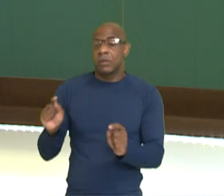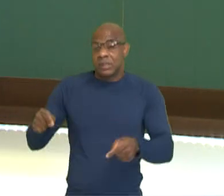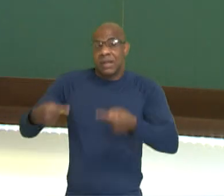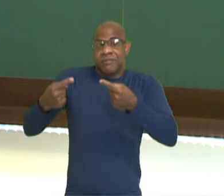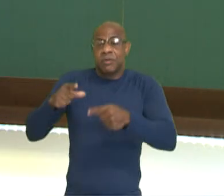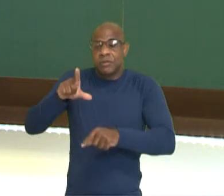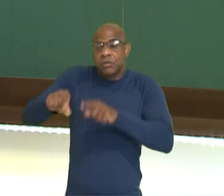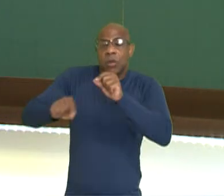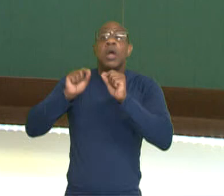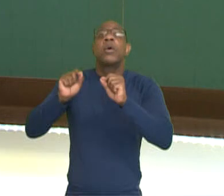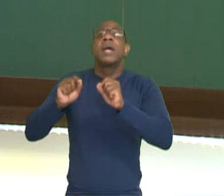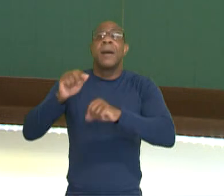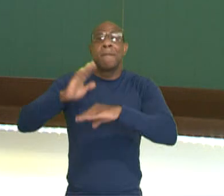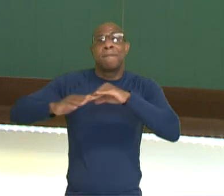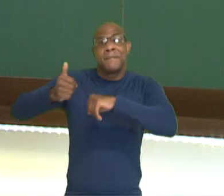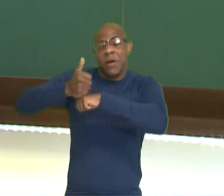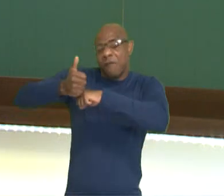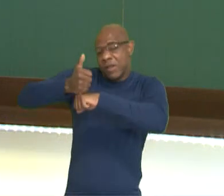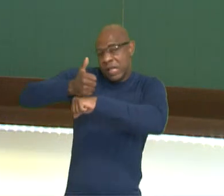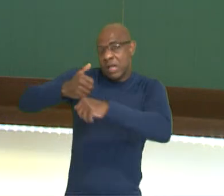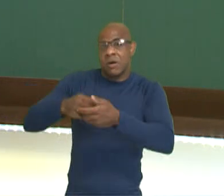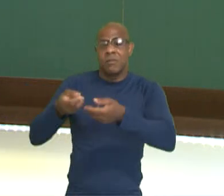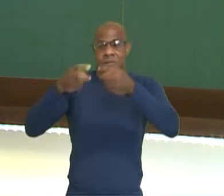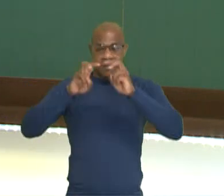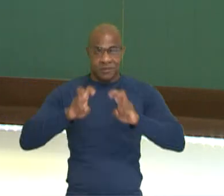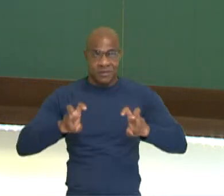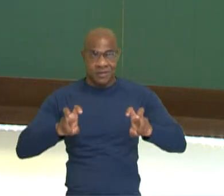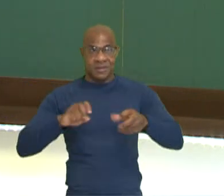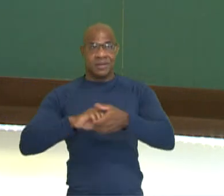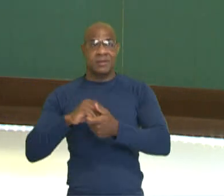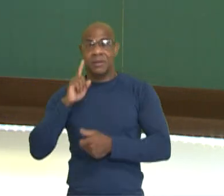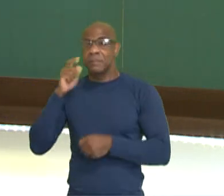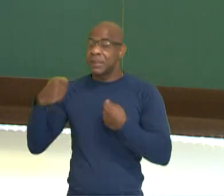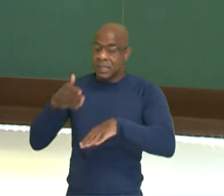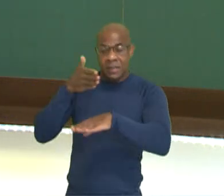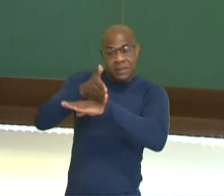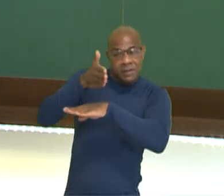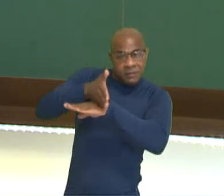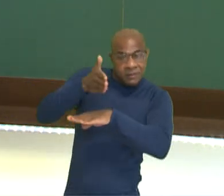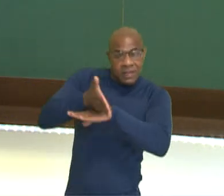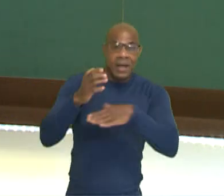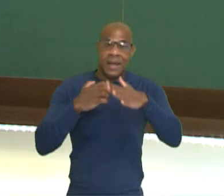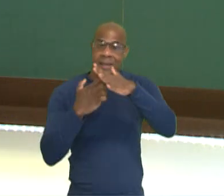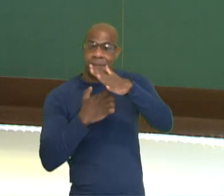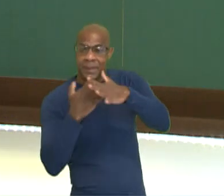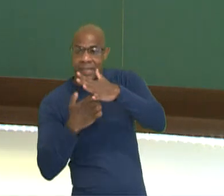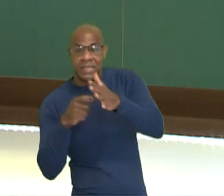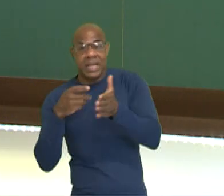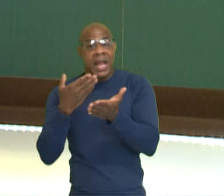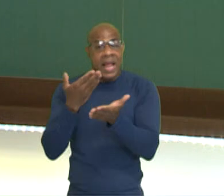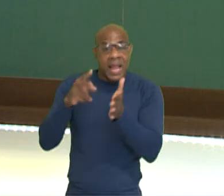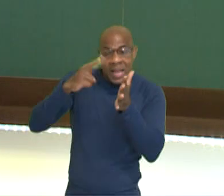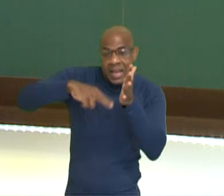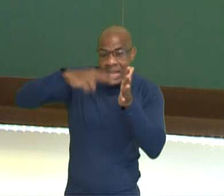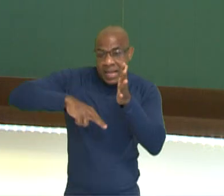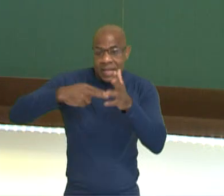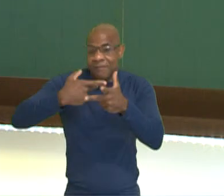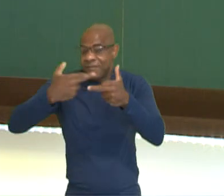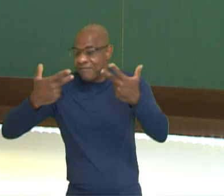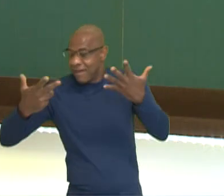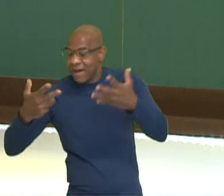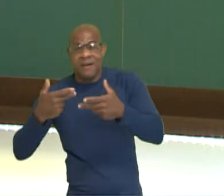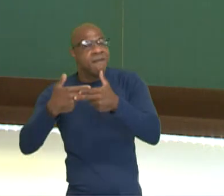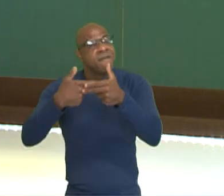O subtítulo: fazer testes vocacionais, visitar empresas e ler sobre o assunto, ajuda a tomar decisão. E a fonte